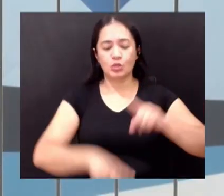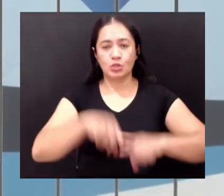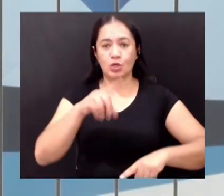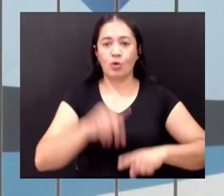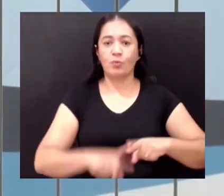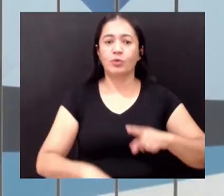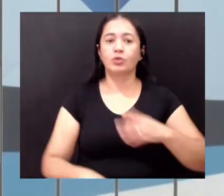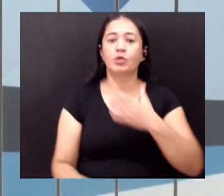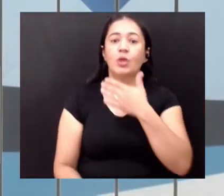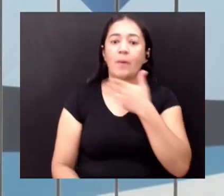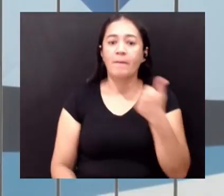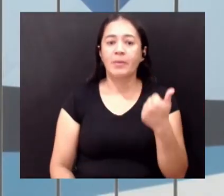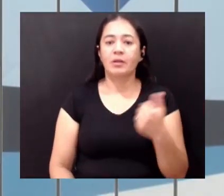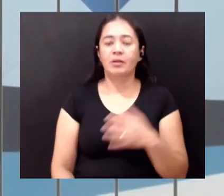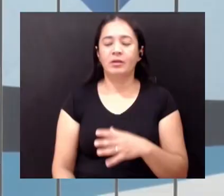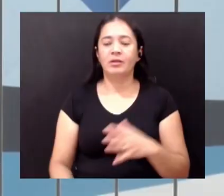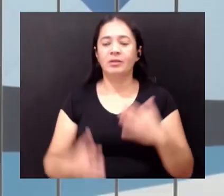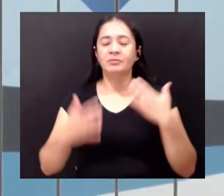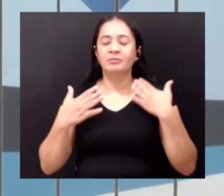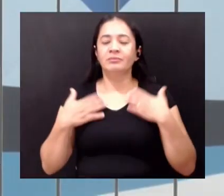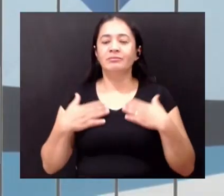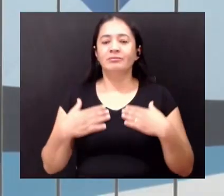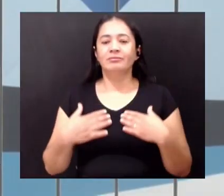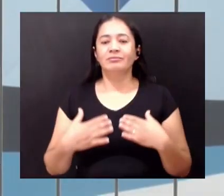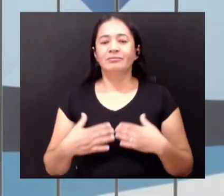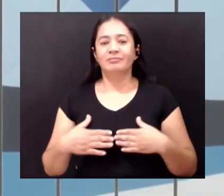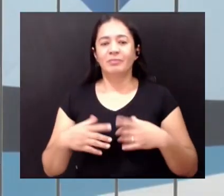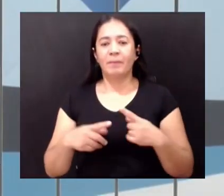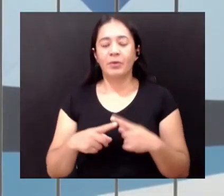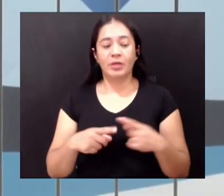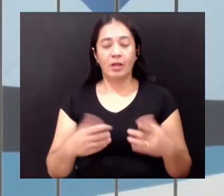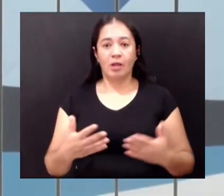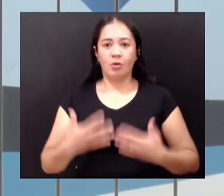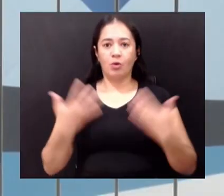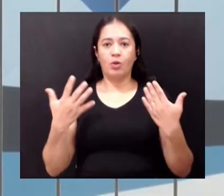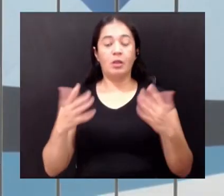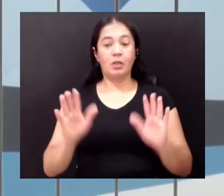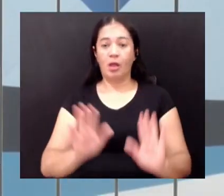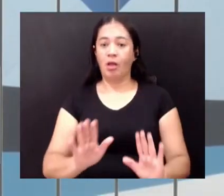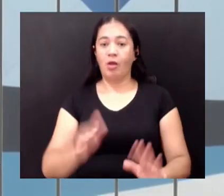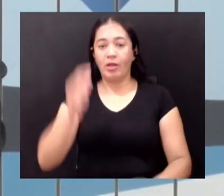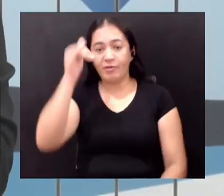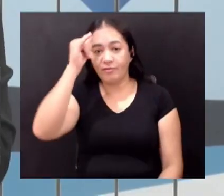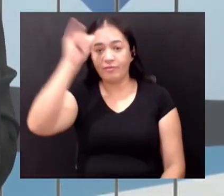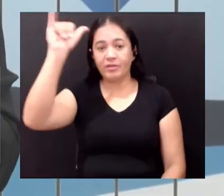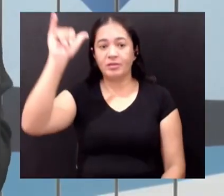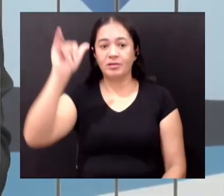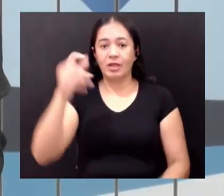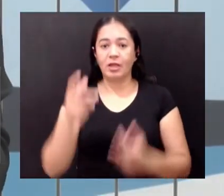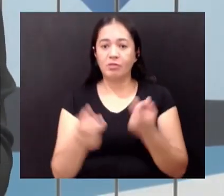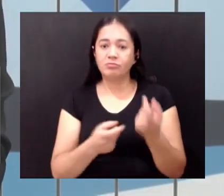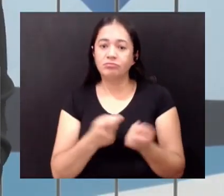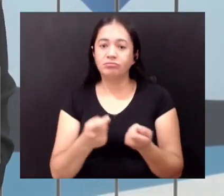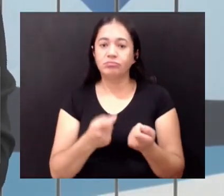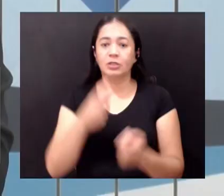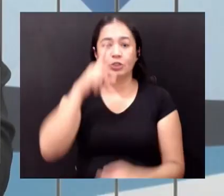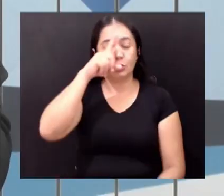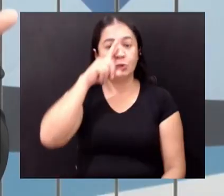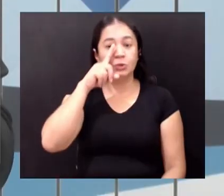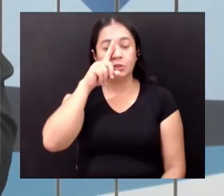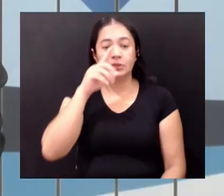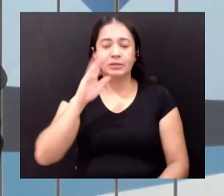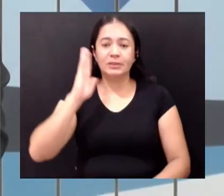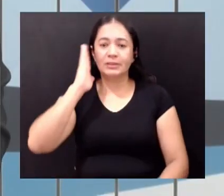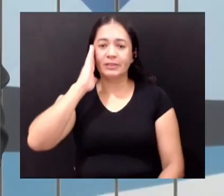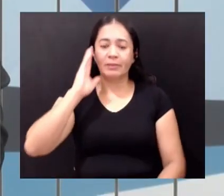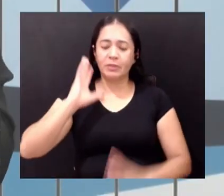respire no final do mês, né? Para que ele não tenha surpresas no meio do caminho. É uma gestão de riscos, né? Entender tudo que o negócio dele está sujeito, quais